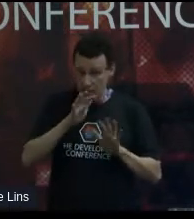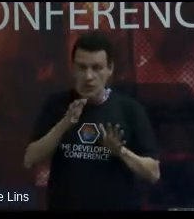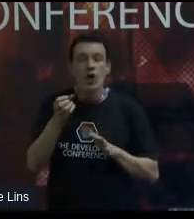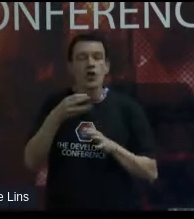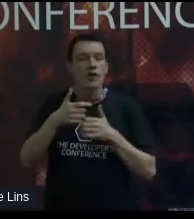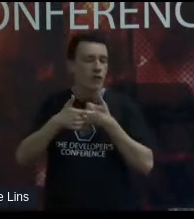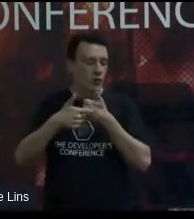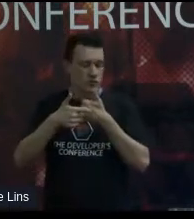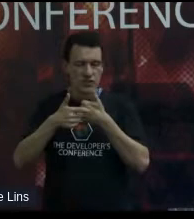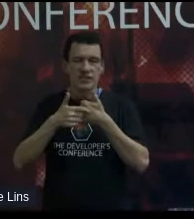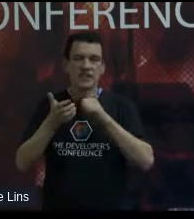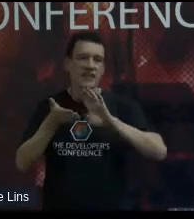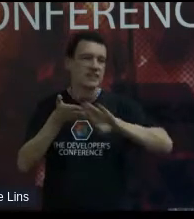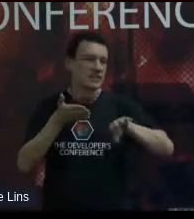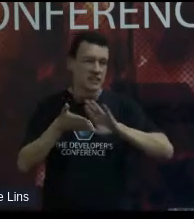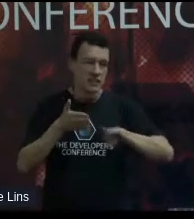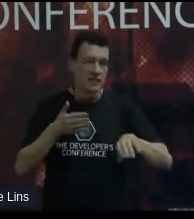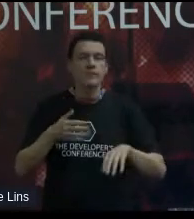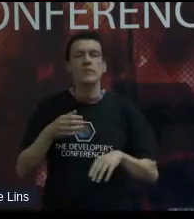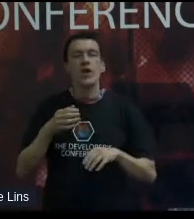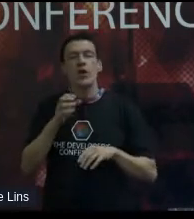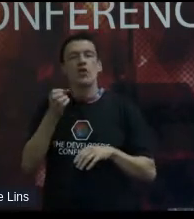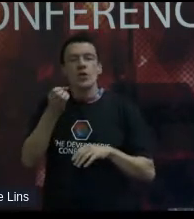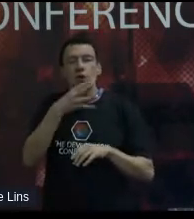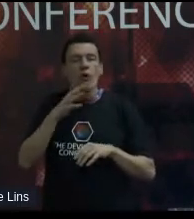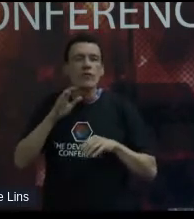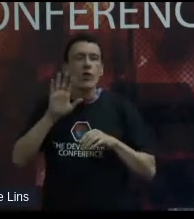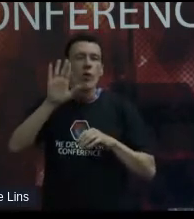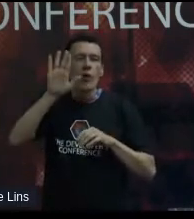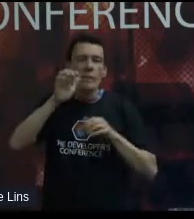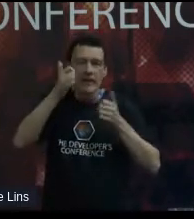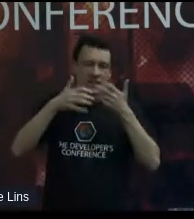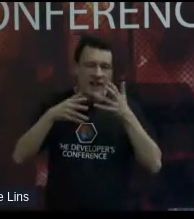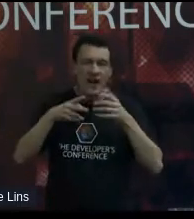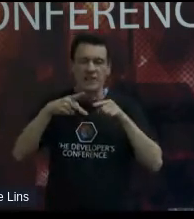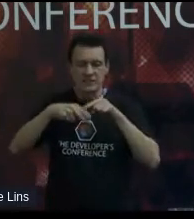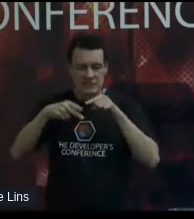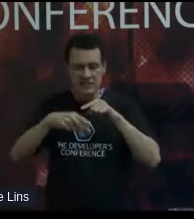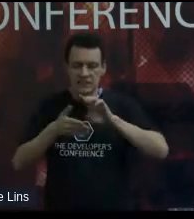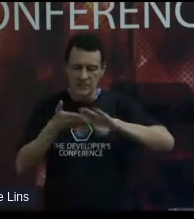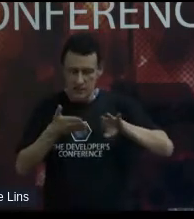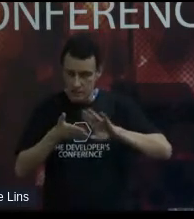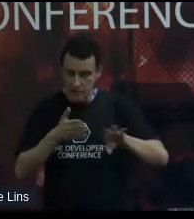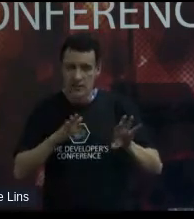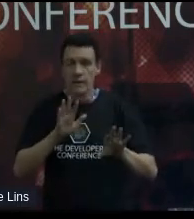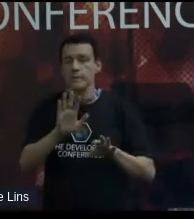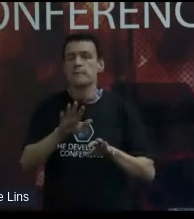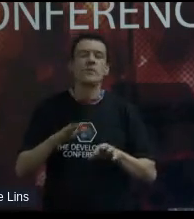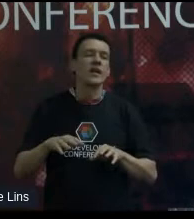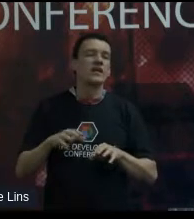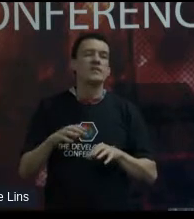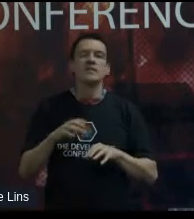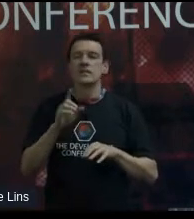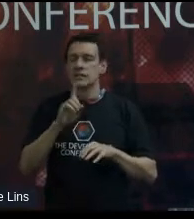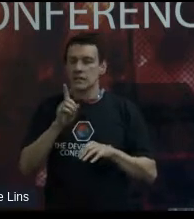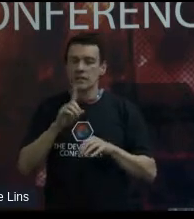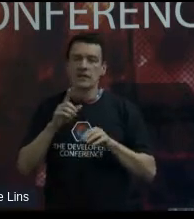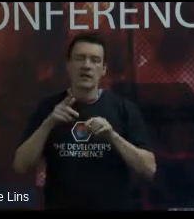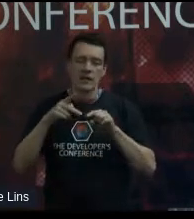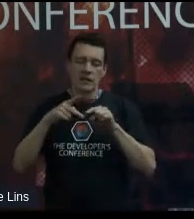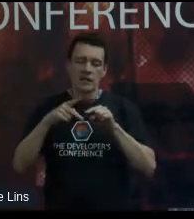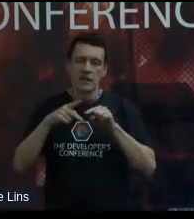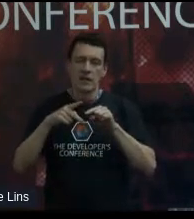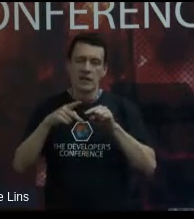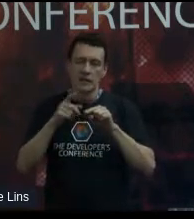interruptor. Não marcado, novos comentários, desativado, interruptor. Não marcado, novos seguidores, desativado, interruptor. Marcado,